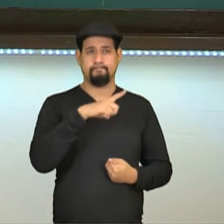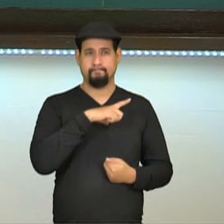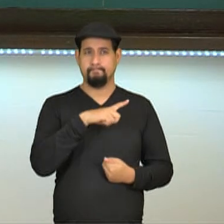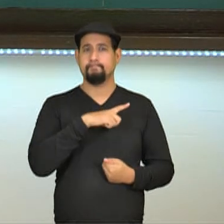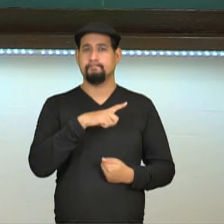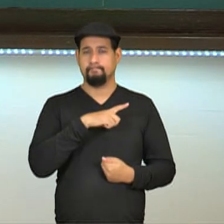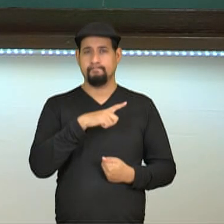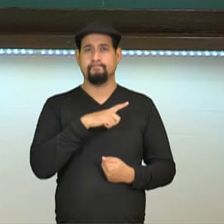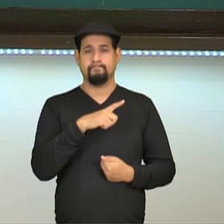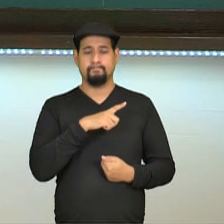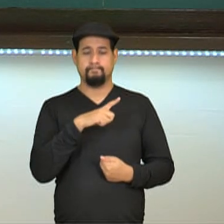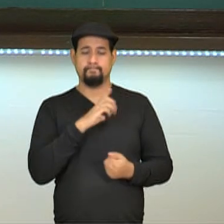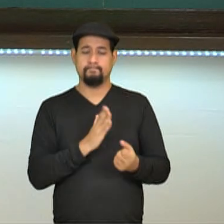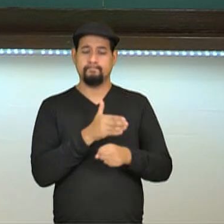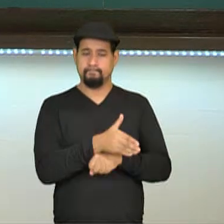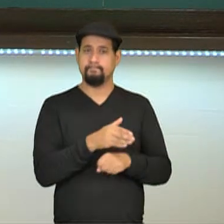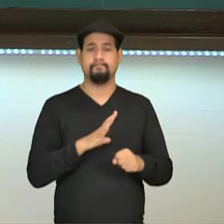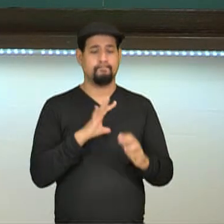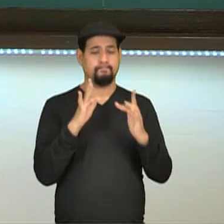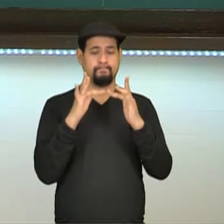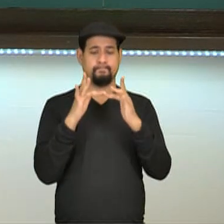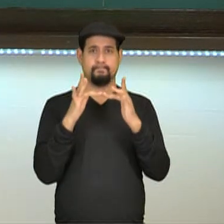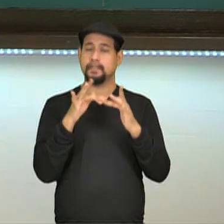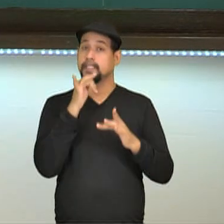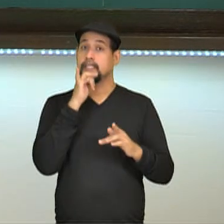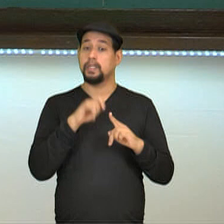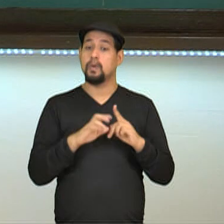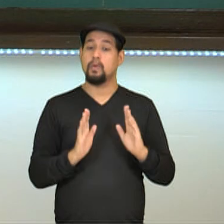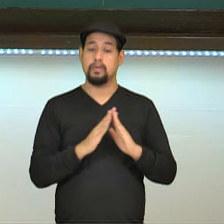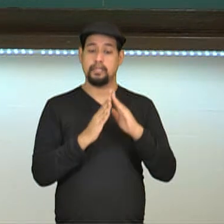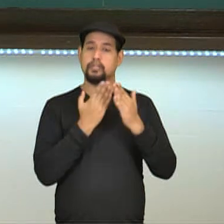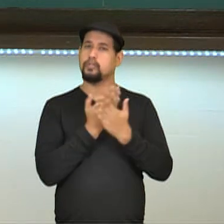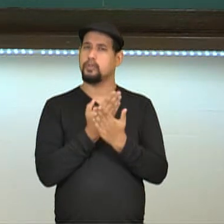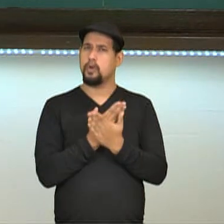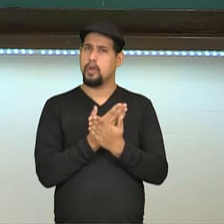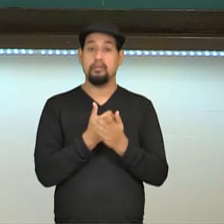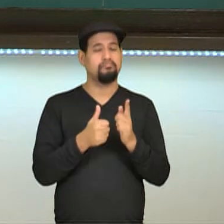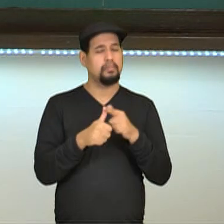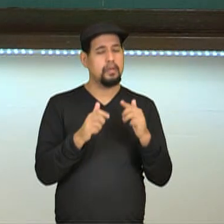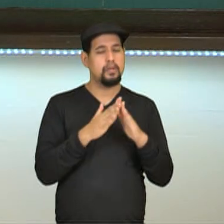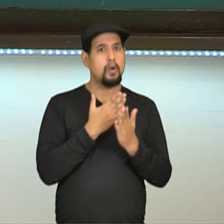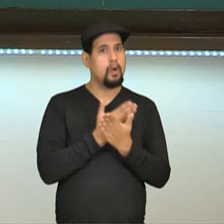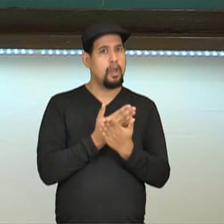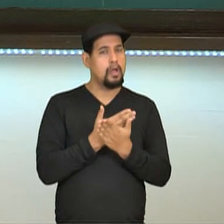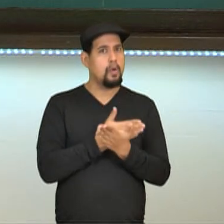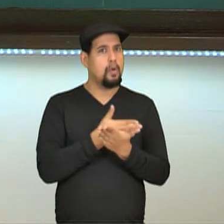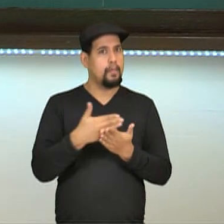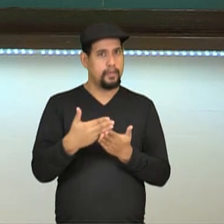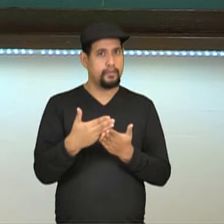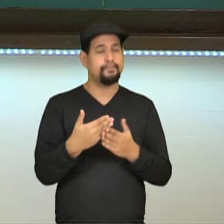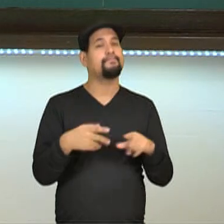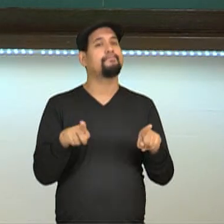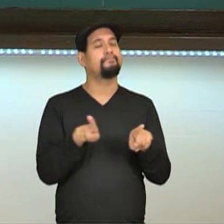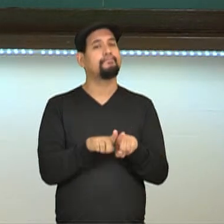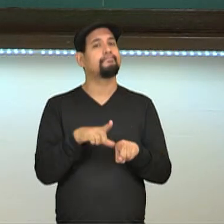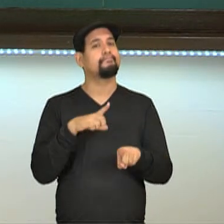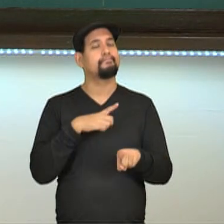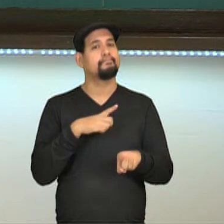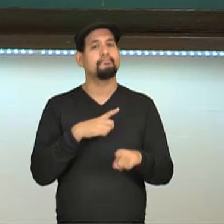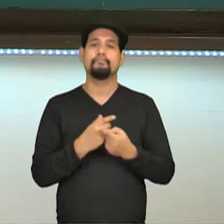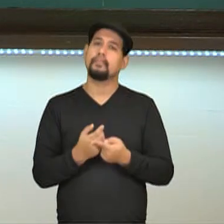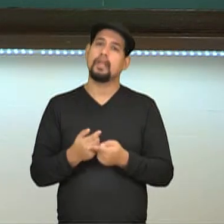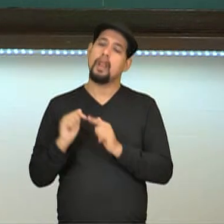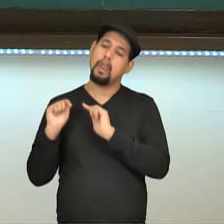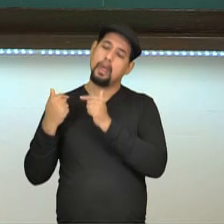forma, essa influência, né? Então, os colégios, os primeiros colégios, também vieram a partir